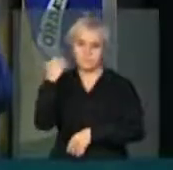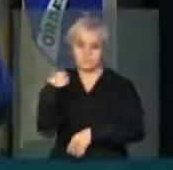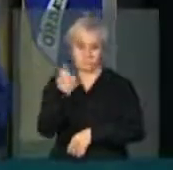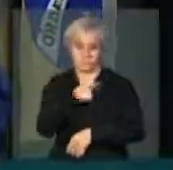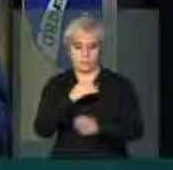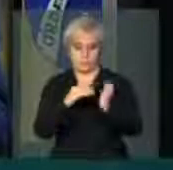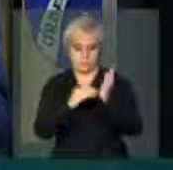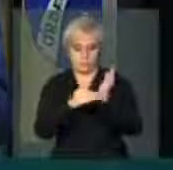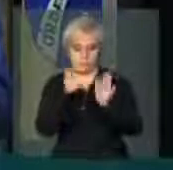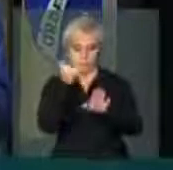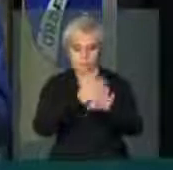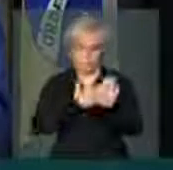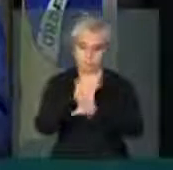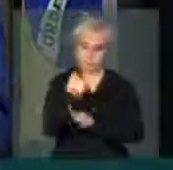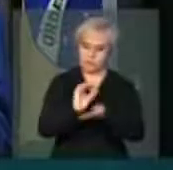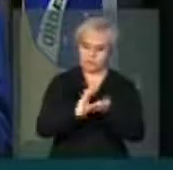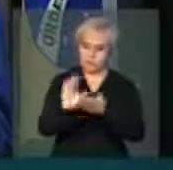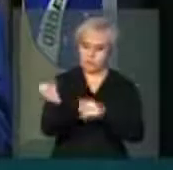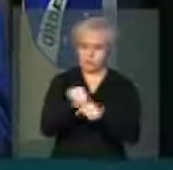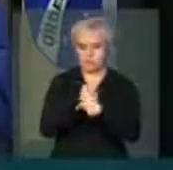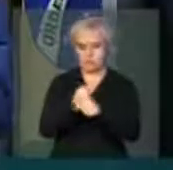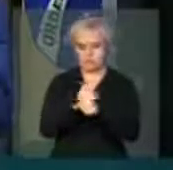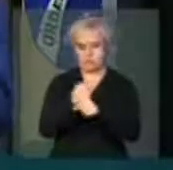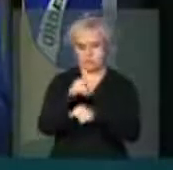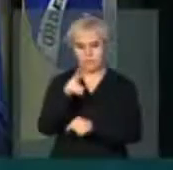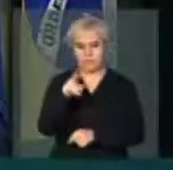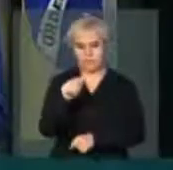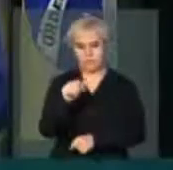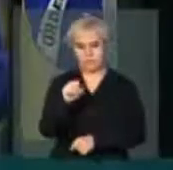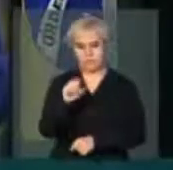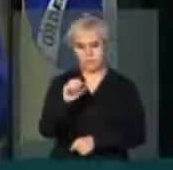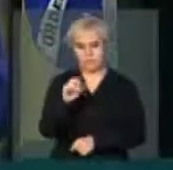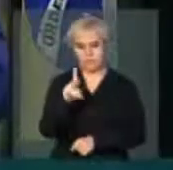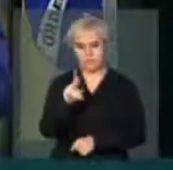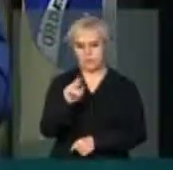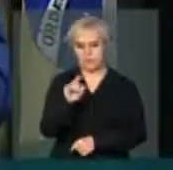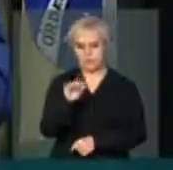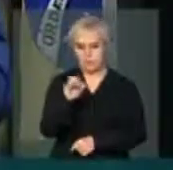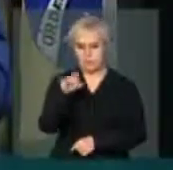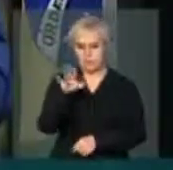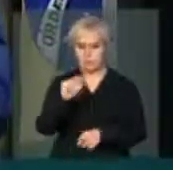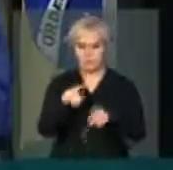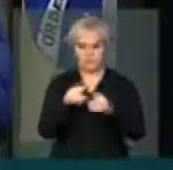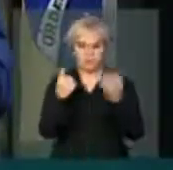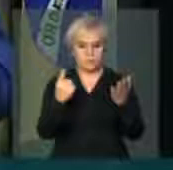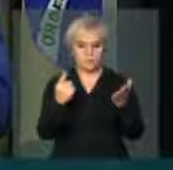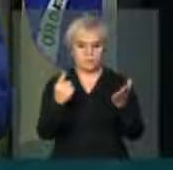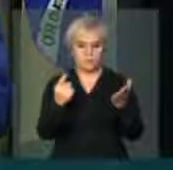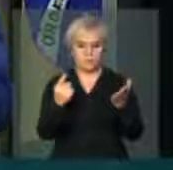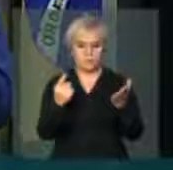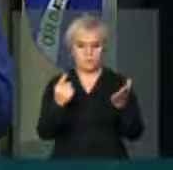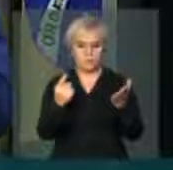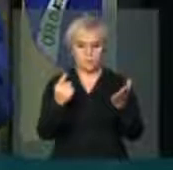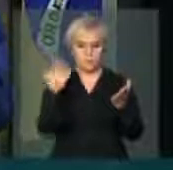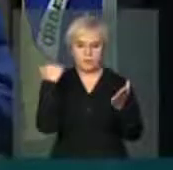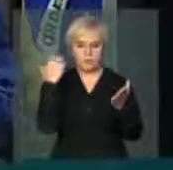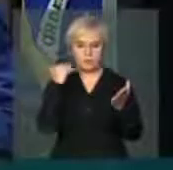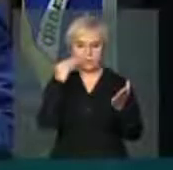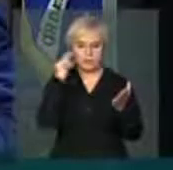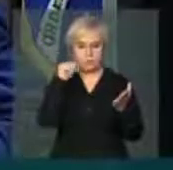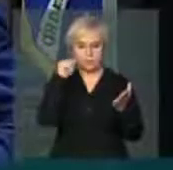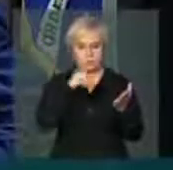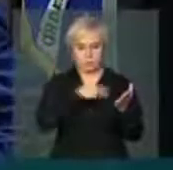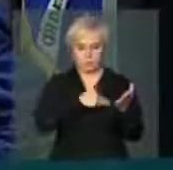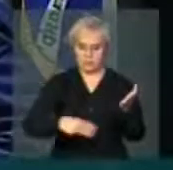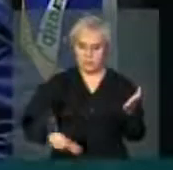aprovamos recursos para esta obra. Recursos esses que foram vetados pela então ministra